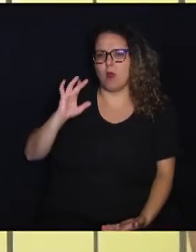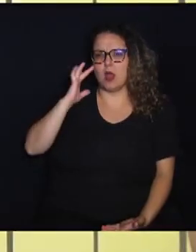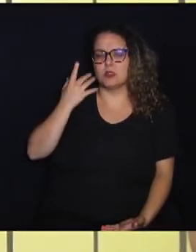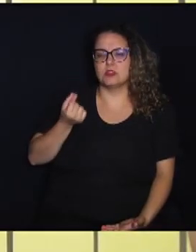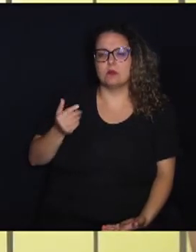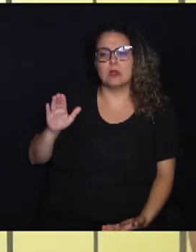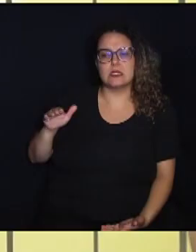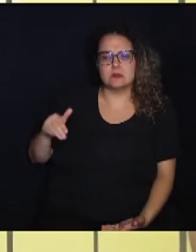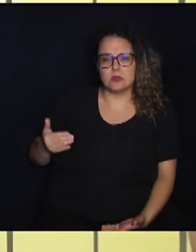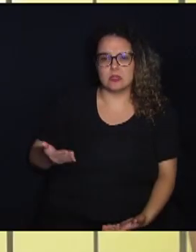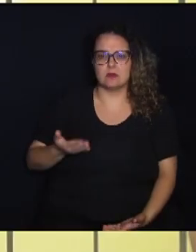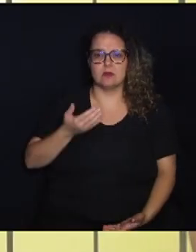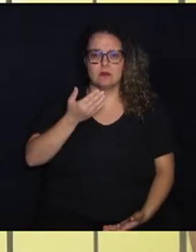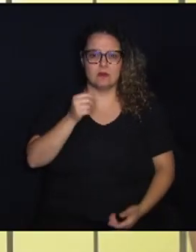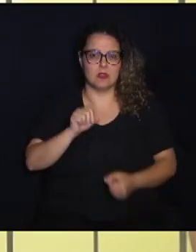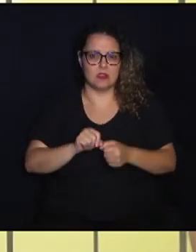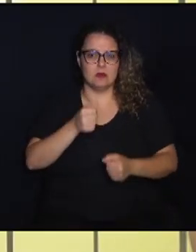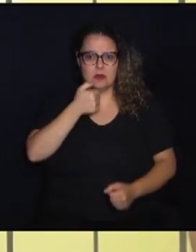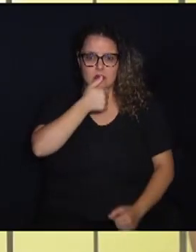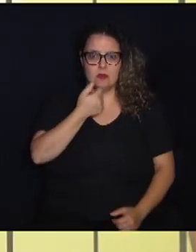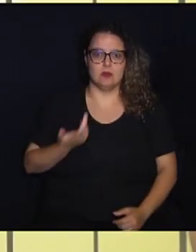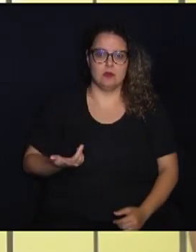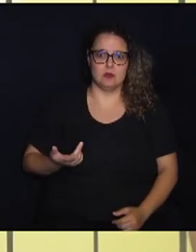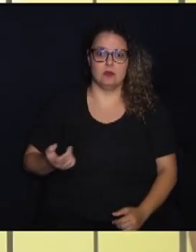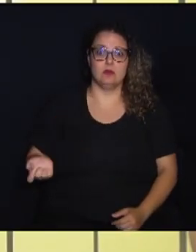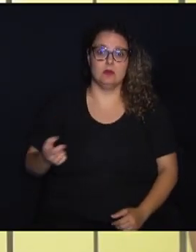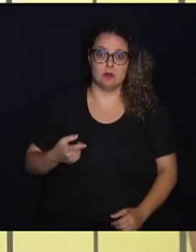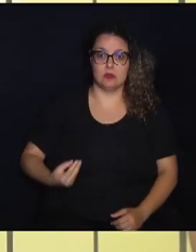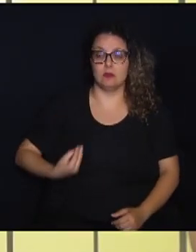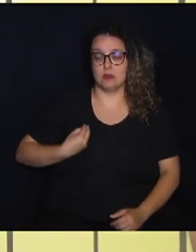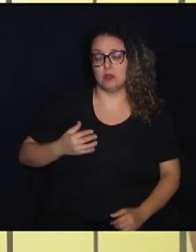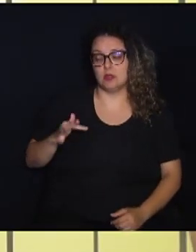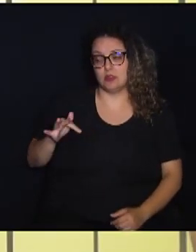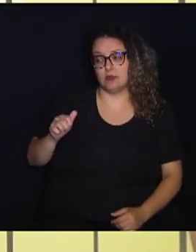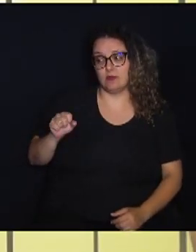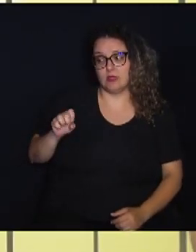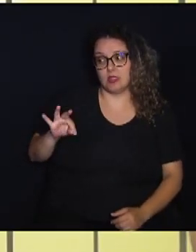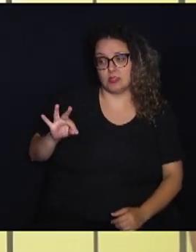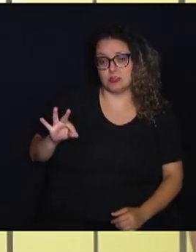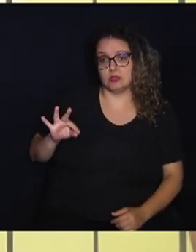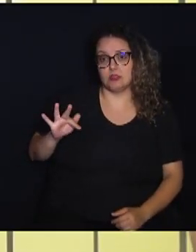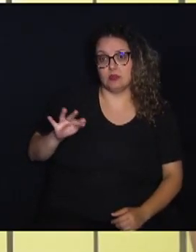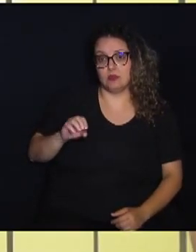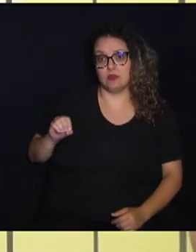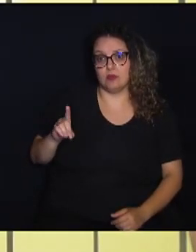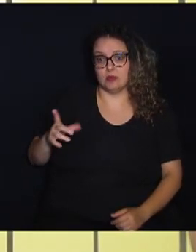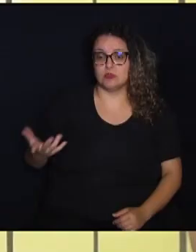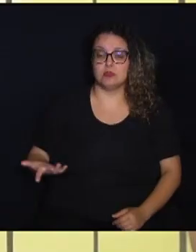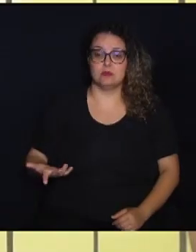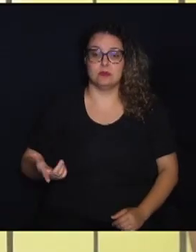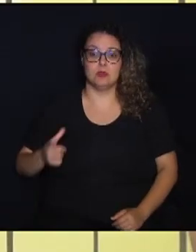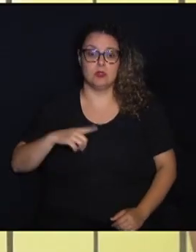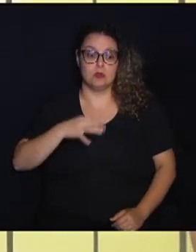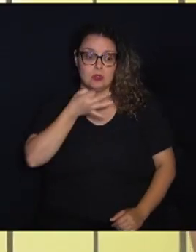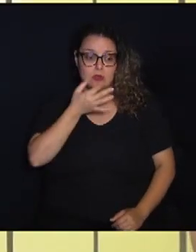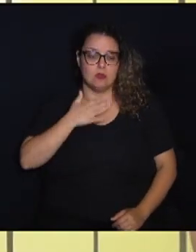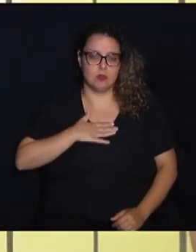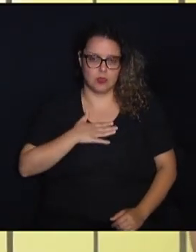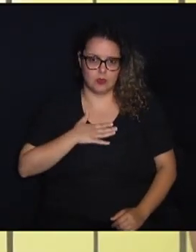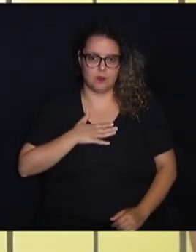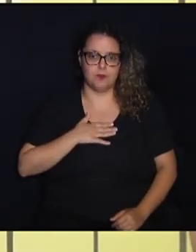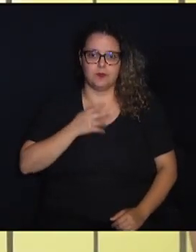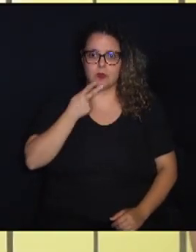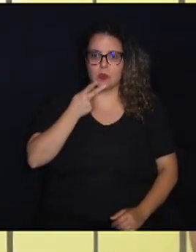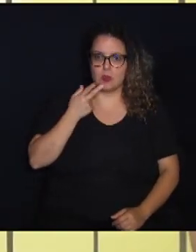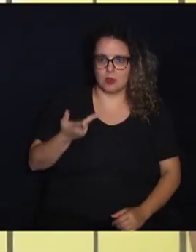fazer uma dieta do que você viver de fast food, entendeu? Então, eu tenho a seguinte opinião que eu falo para os meus